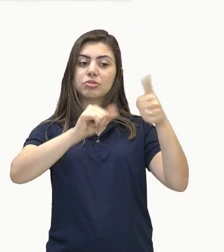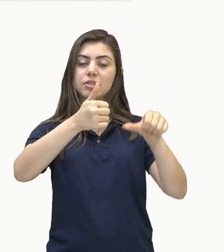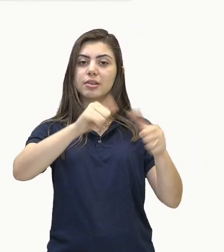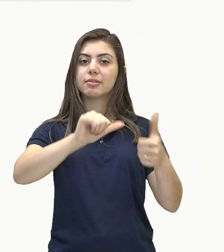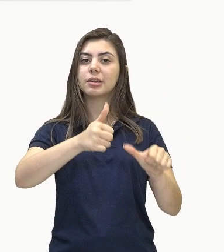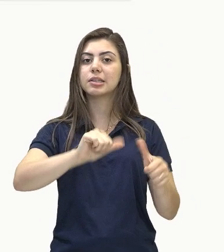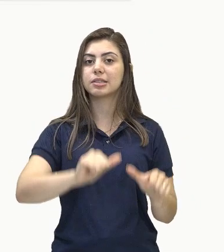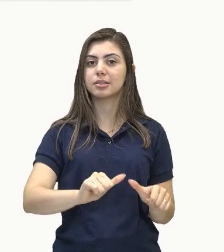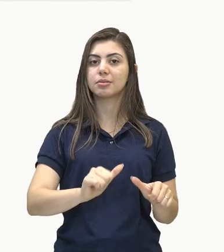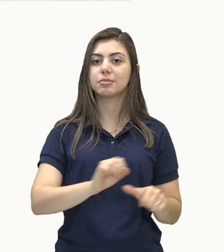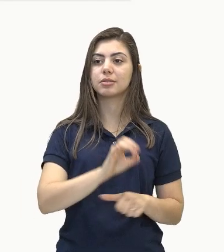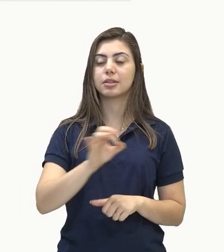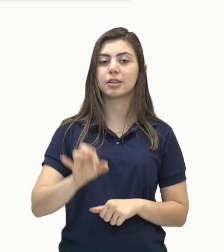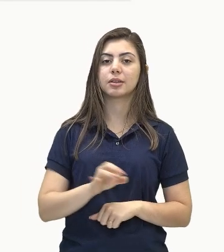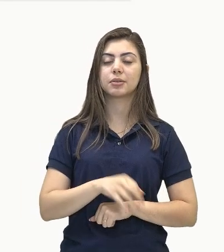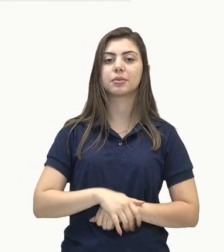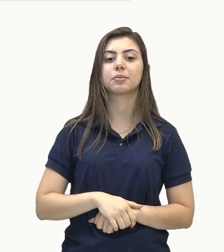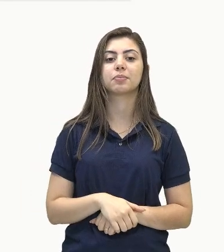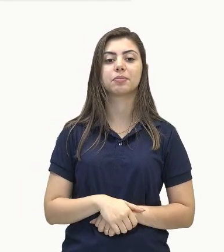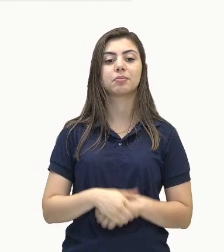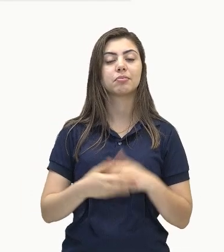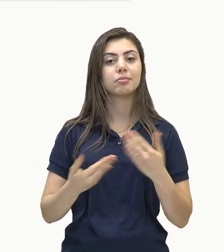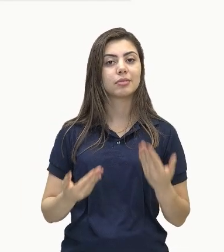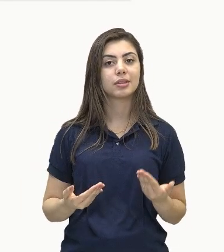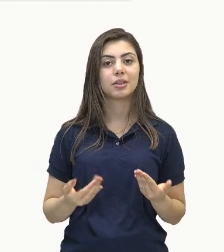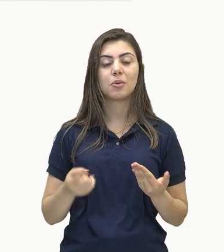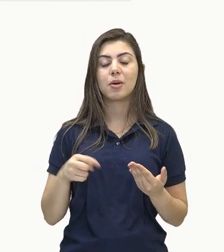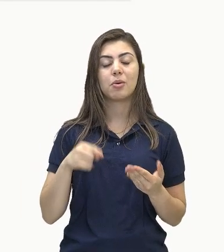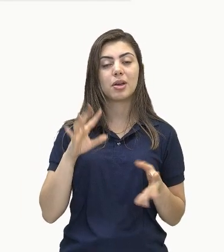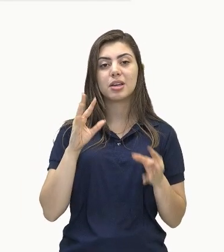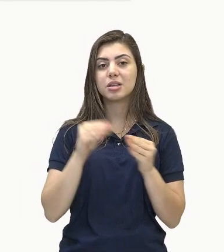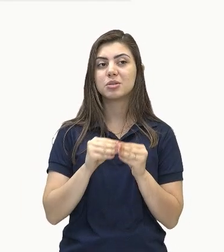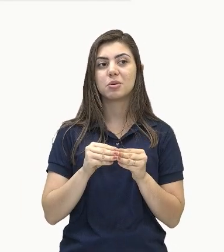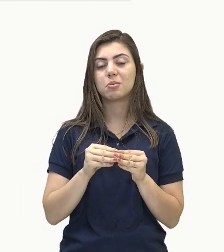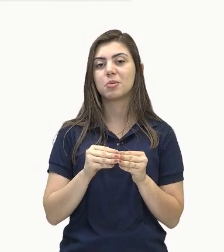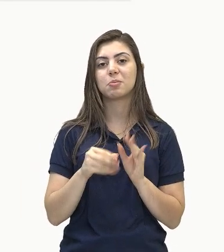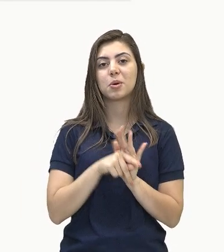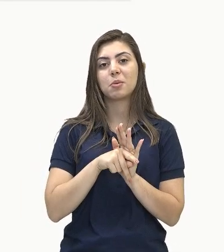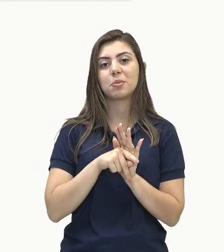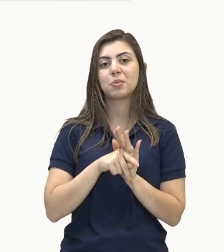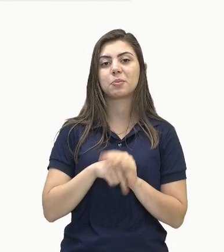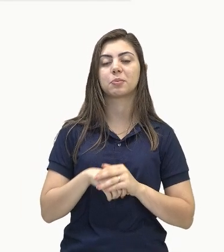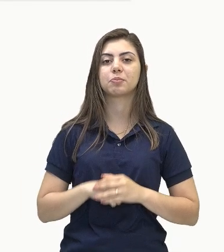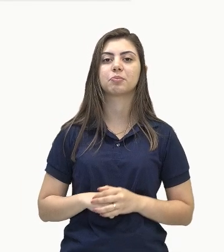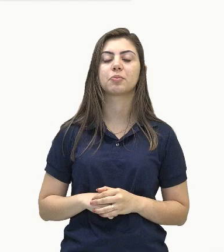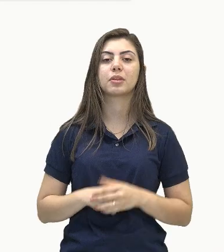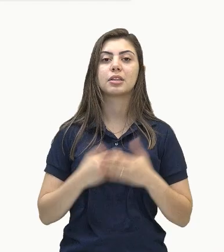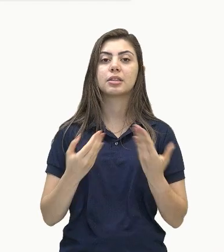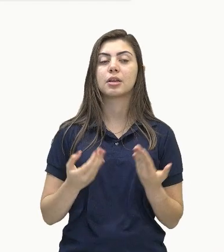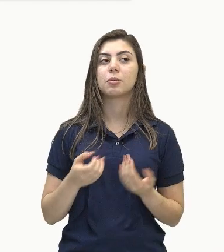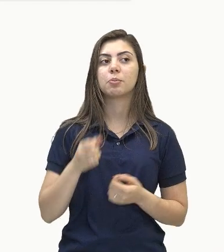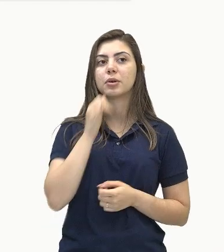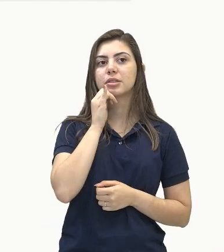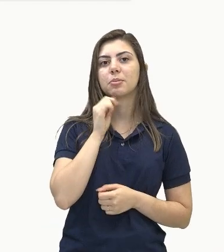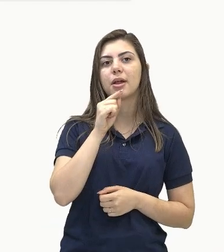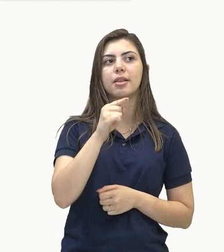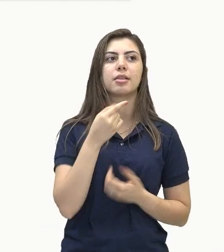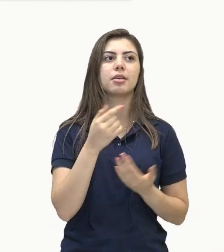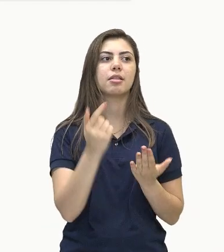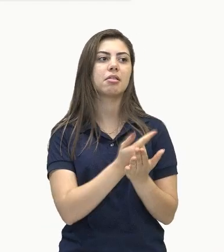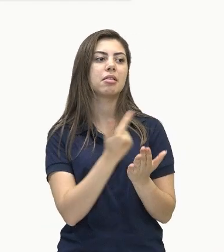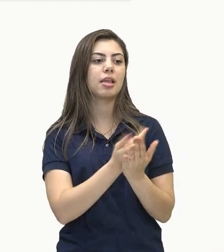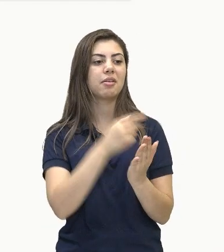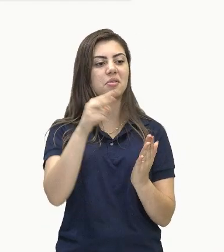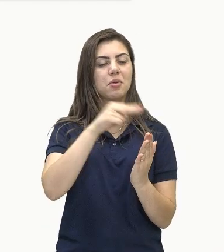crítica, e ela vai apresentar um resumo da obra. Você, sem assistir ao filme, ou ler o